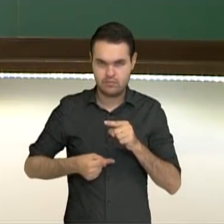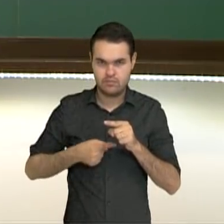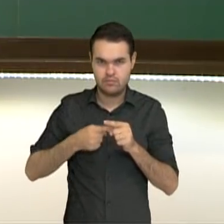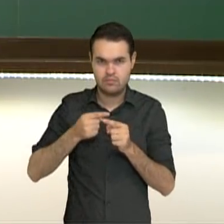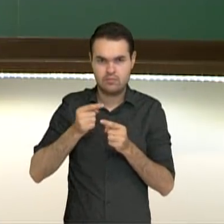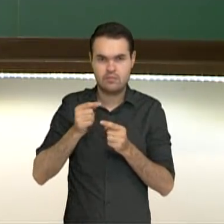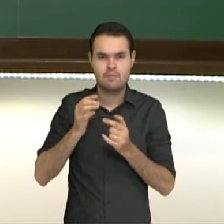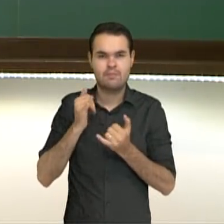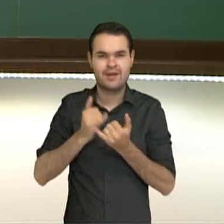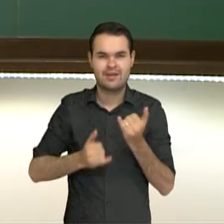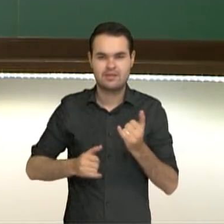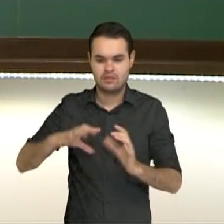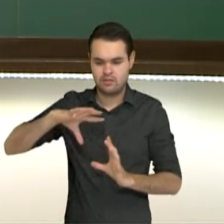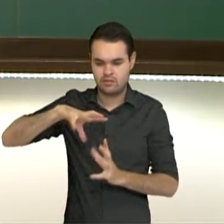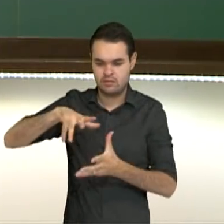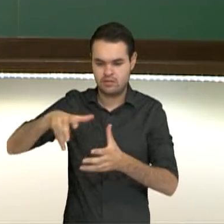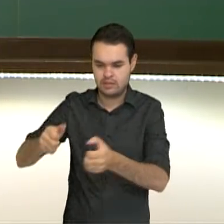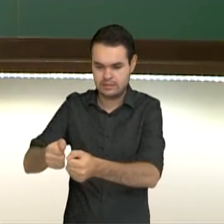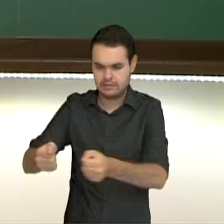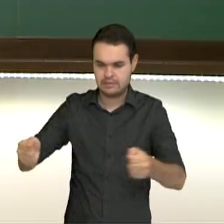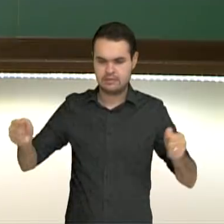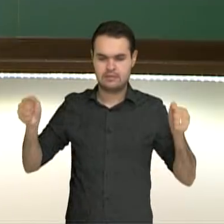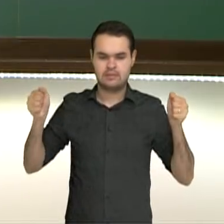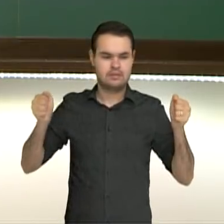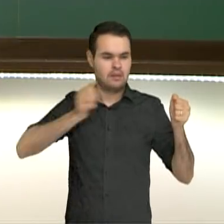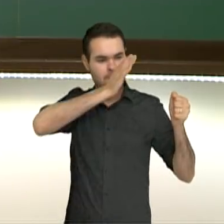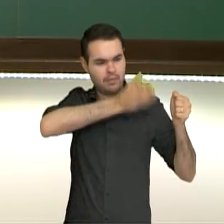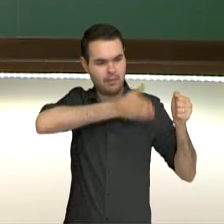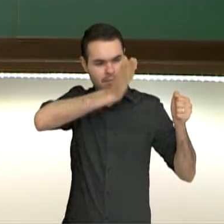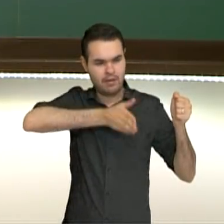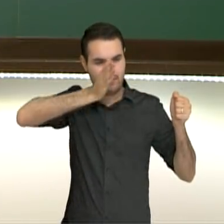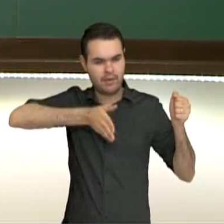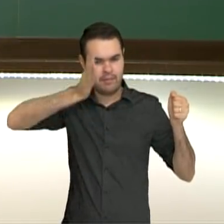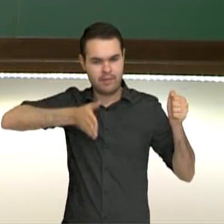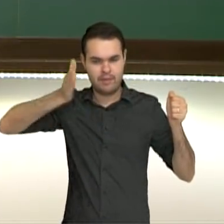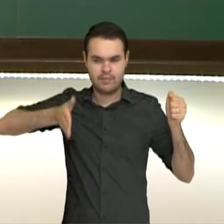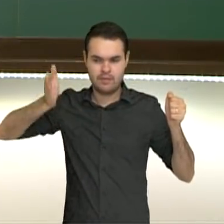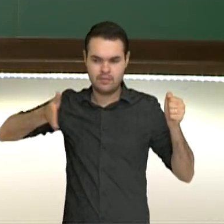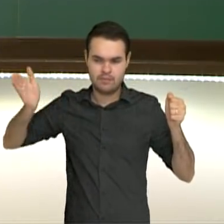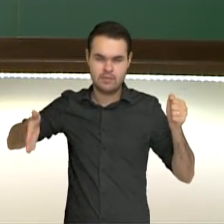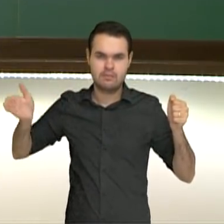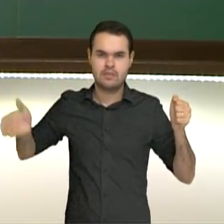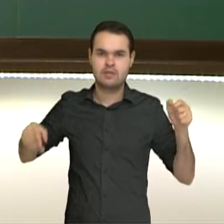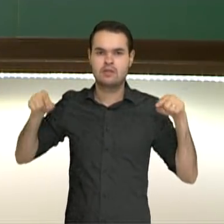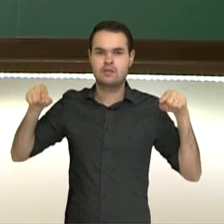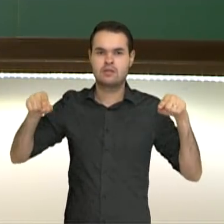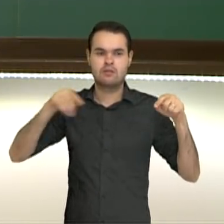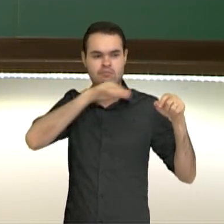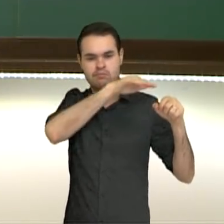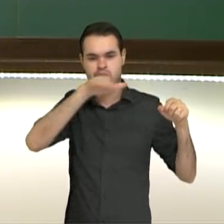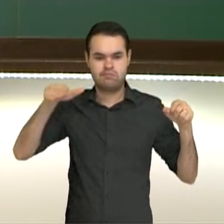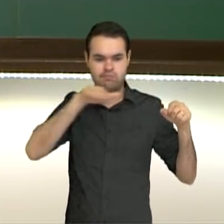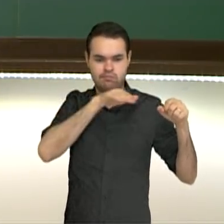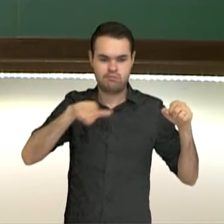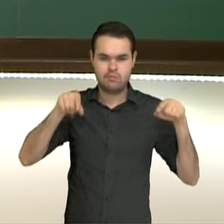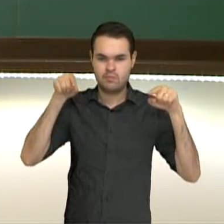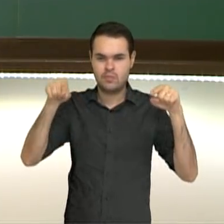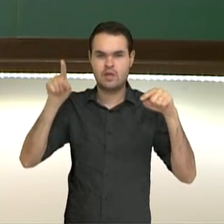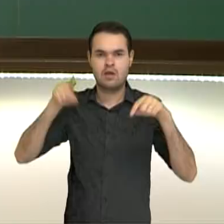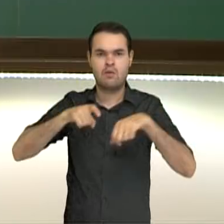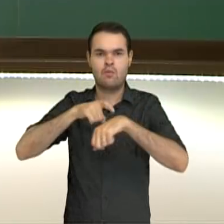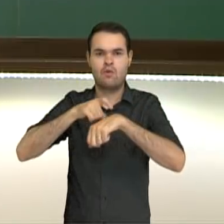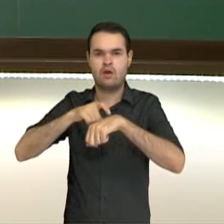dividida em gomos, como se fosse uma laranja. Cada gomo, cada pedaço desse é um fuso